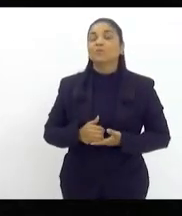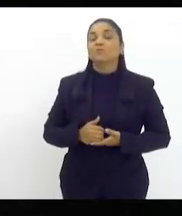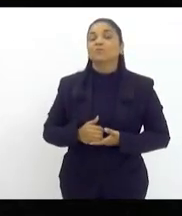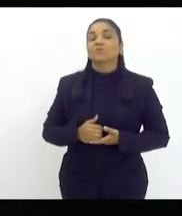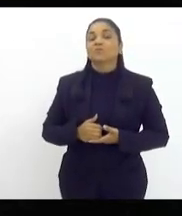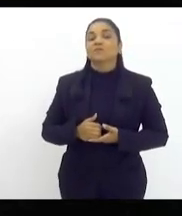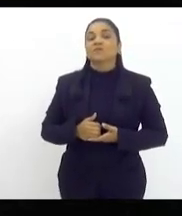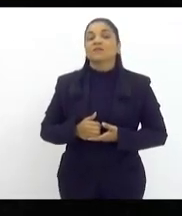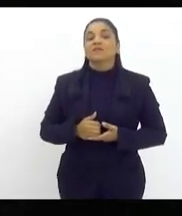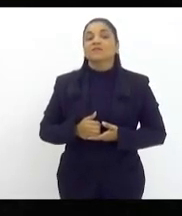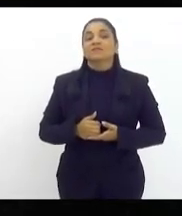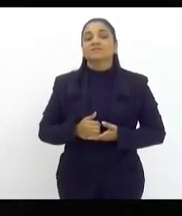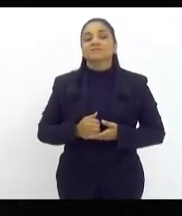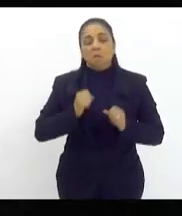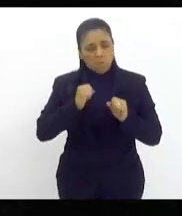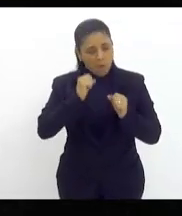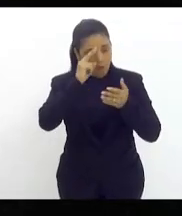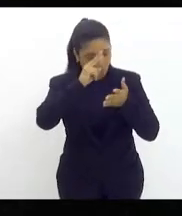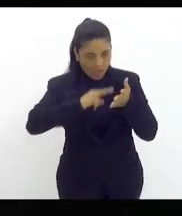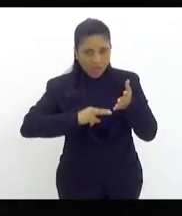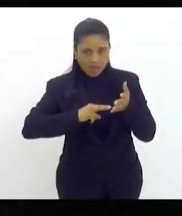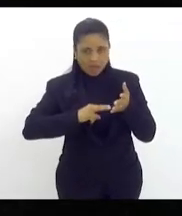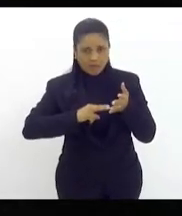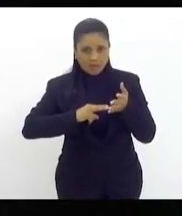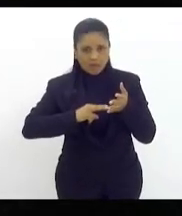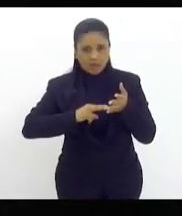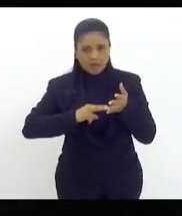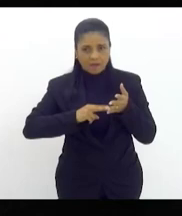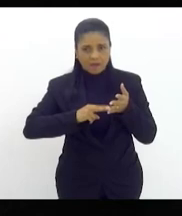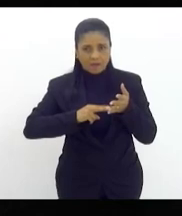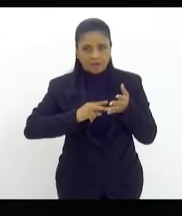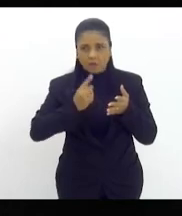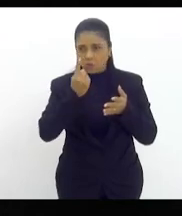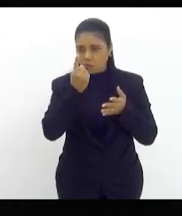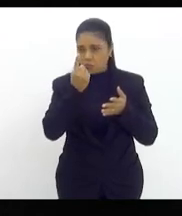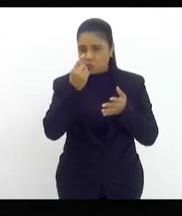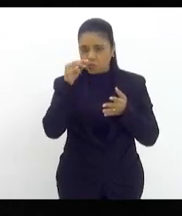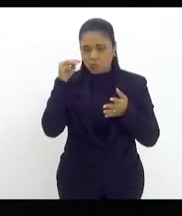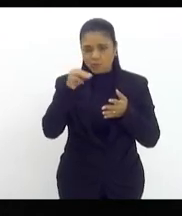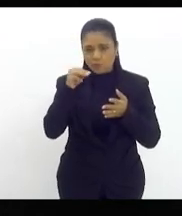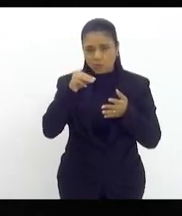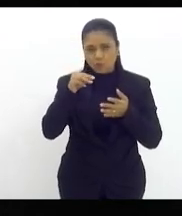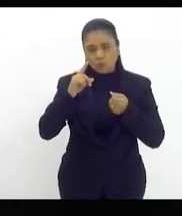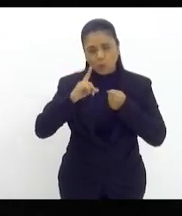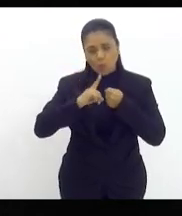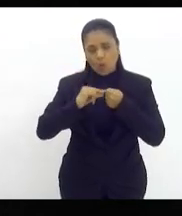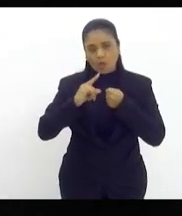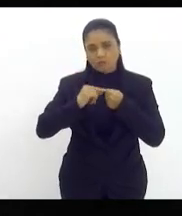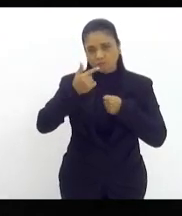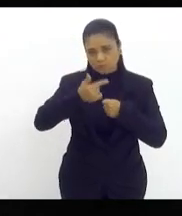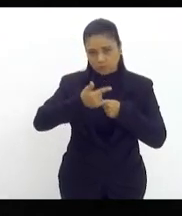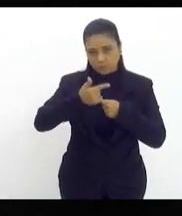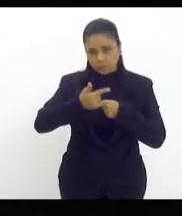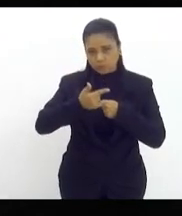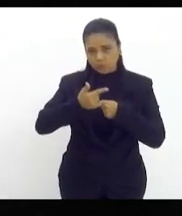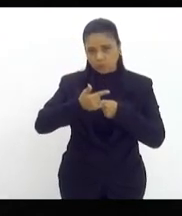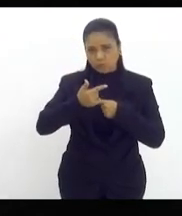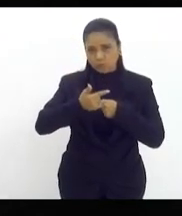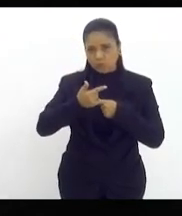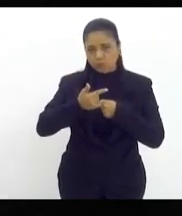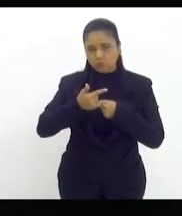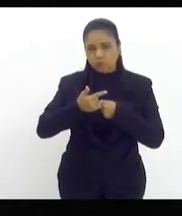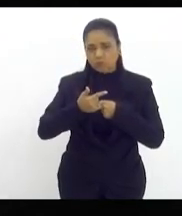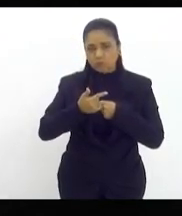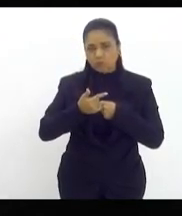eu posso ler senhora presidente em poucos em um minuto só o artigo segundo eu vou levar é o tempo